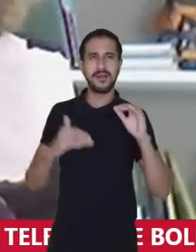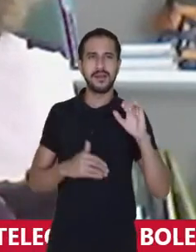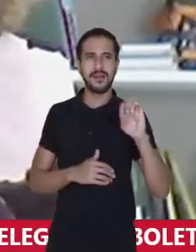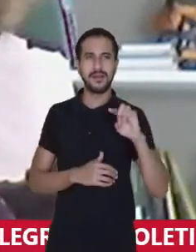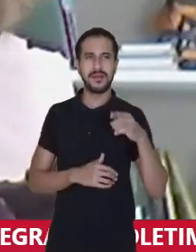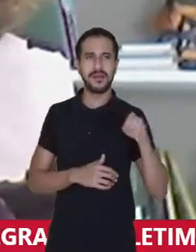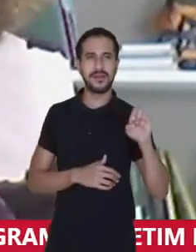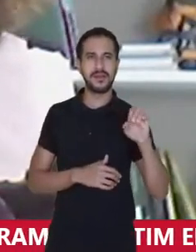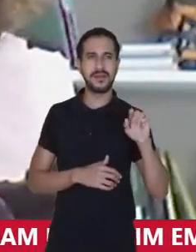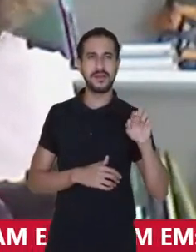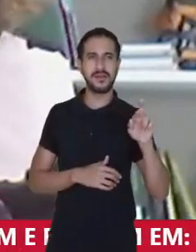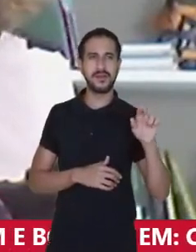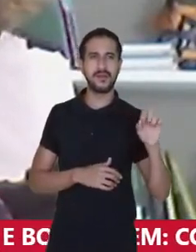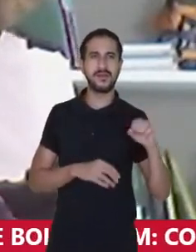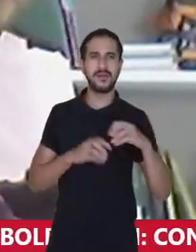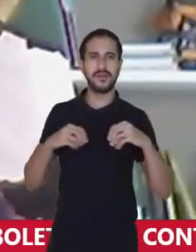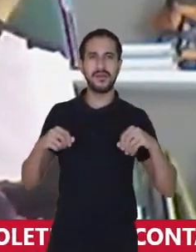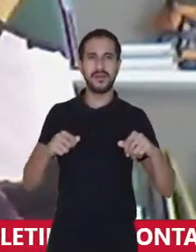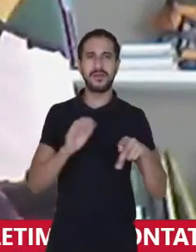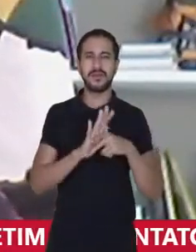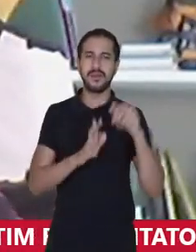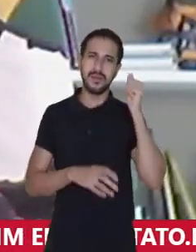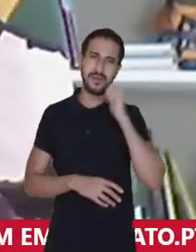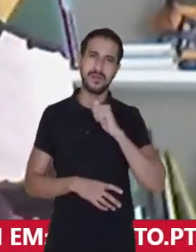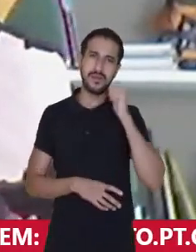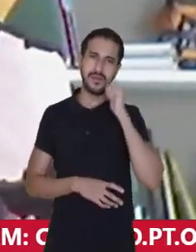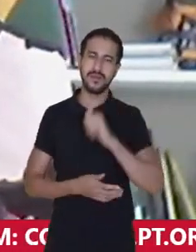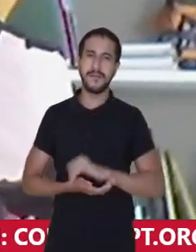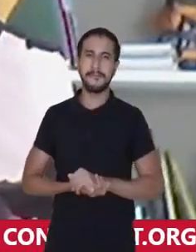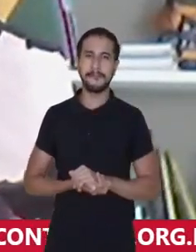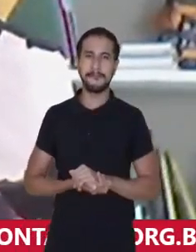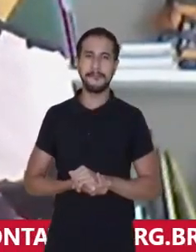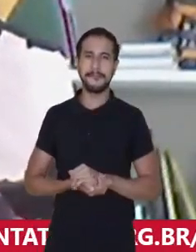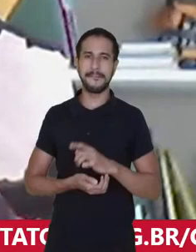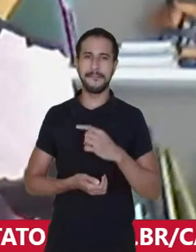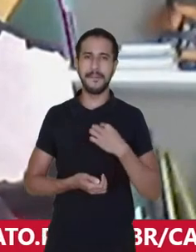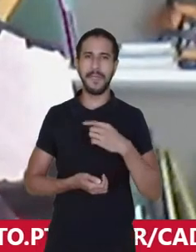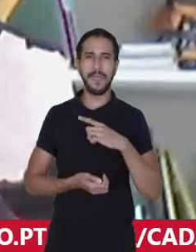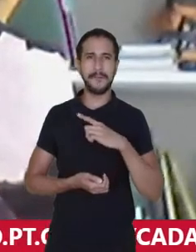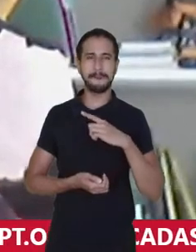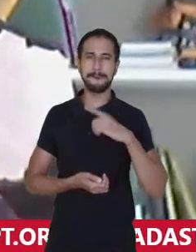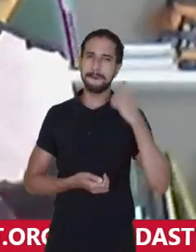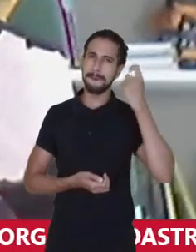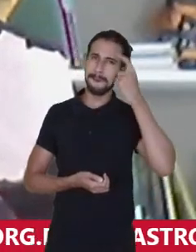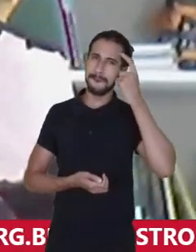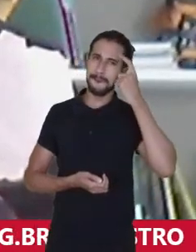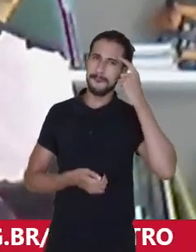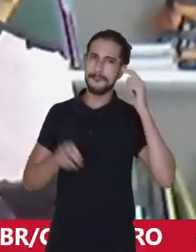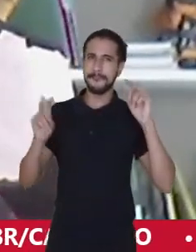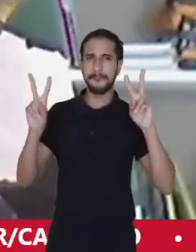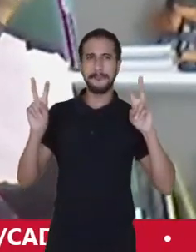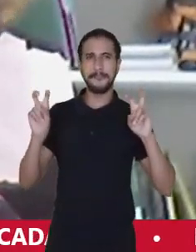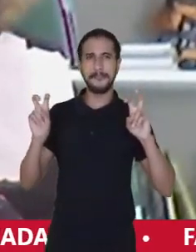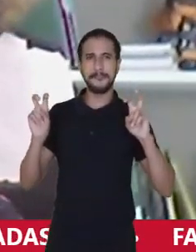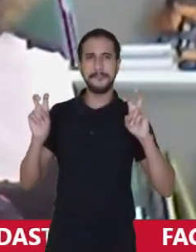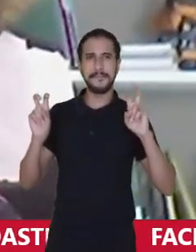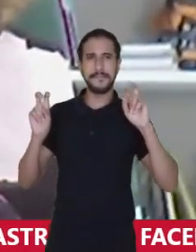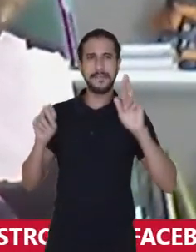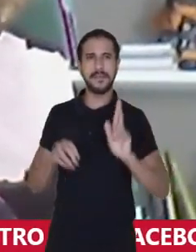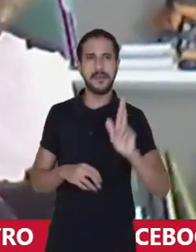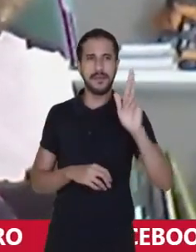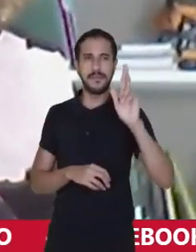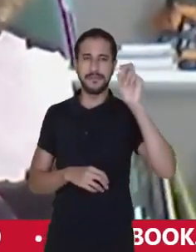das Crioulas, uma terra de mulheres. Eu tenho pensado, Nilma, sobre esse lugar da